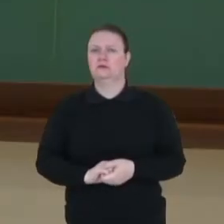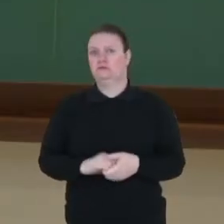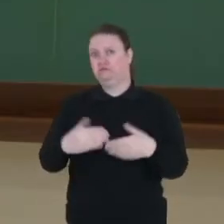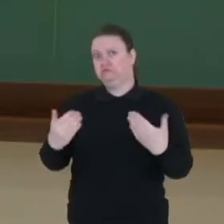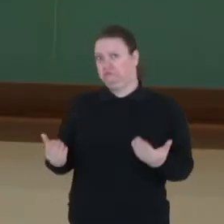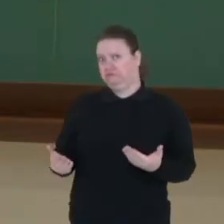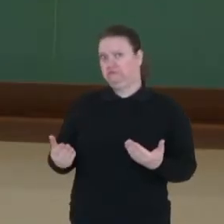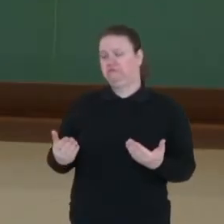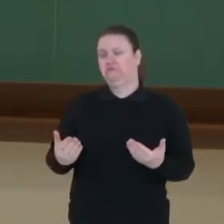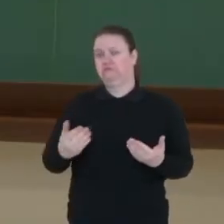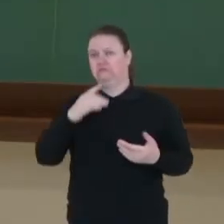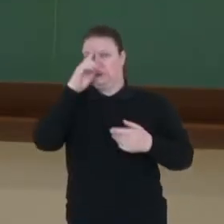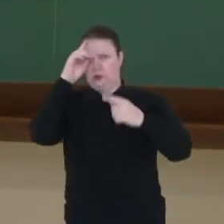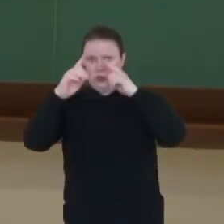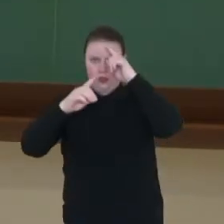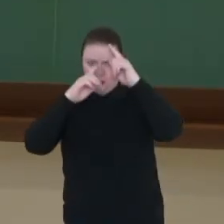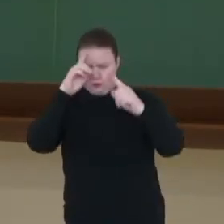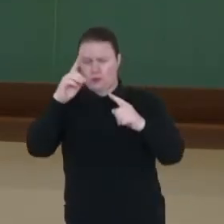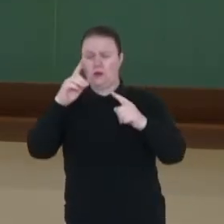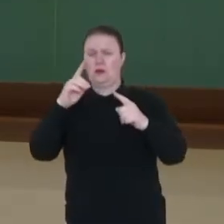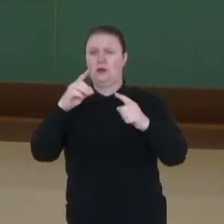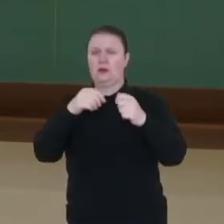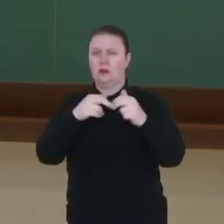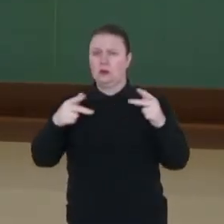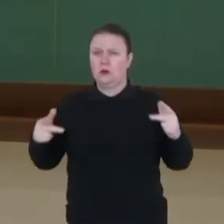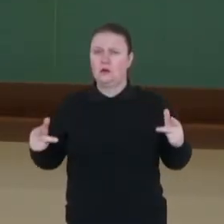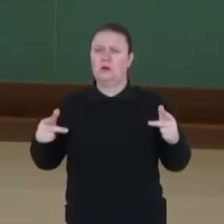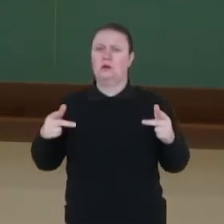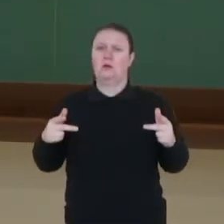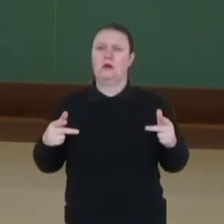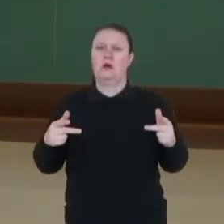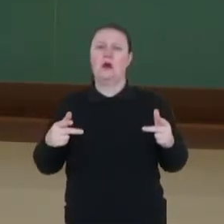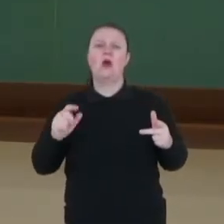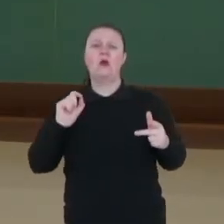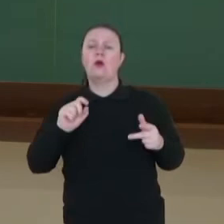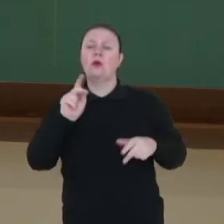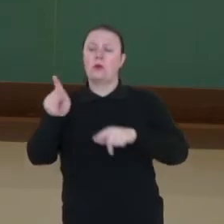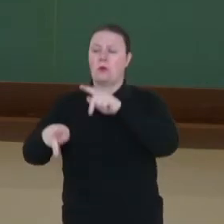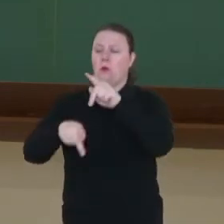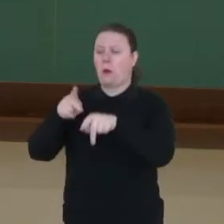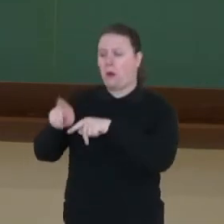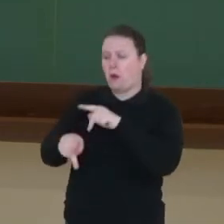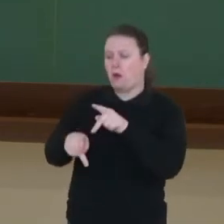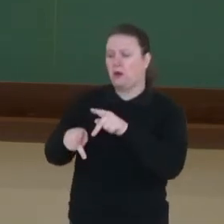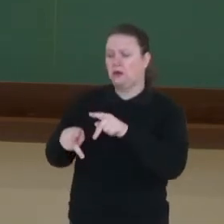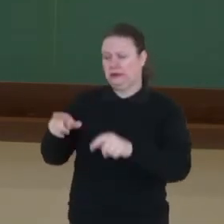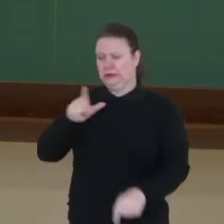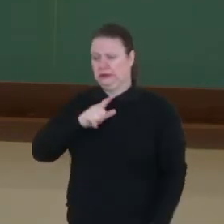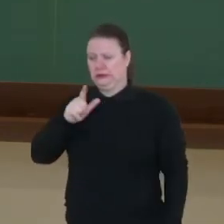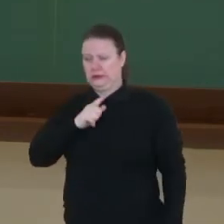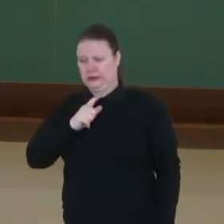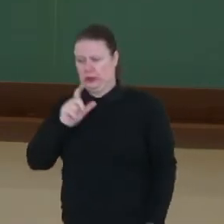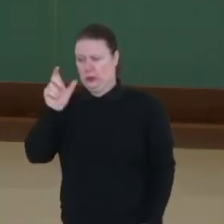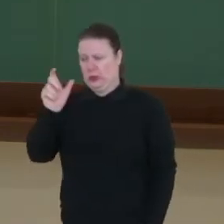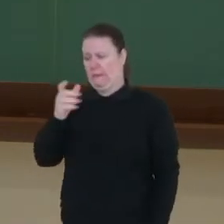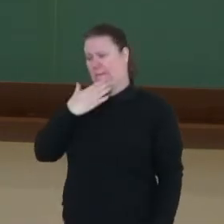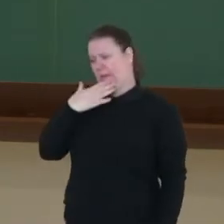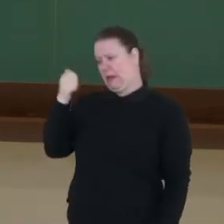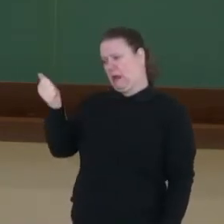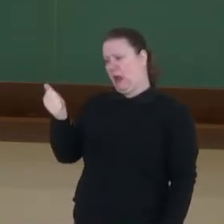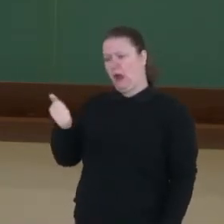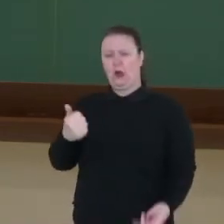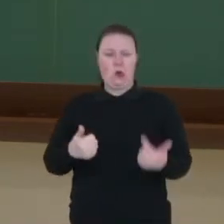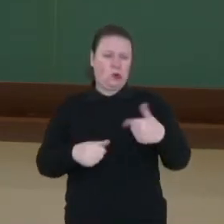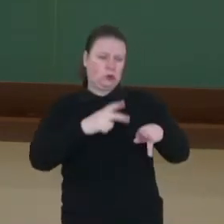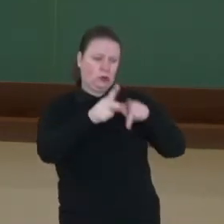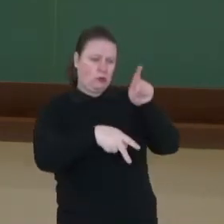em questões de xenofobia, né, de questões de que povo, será que existe uma raça que seria superior e uma